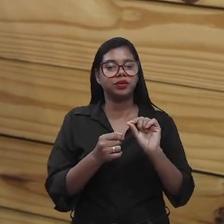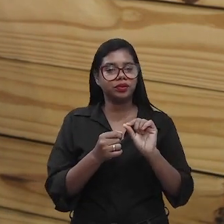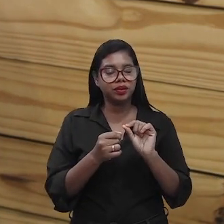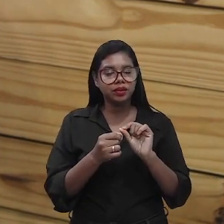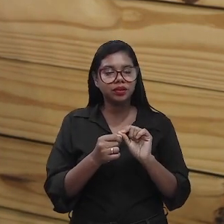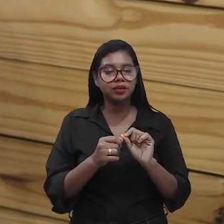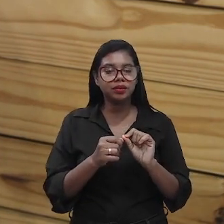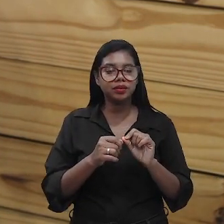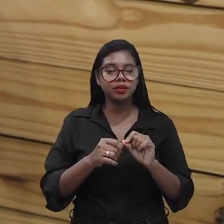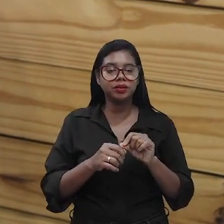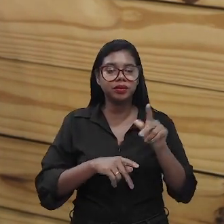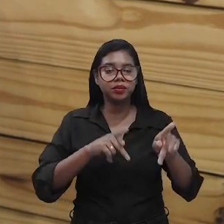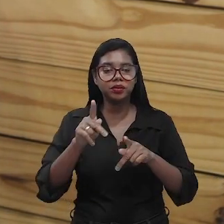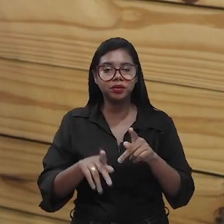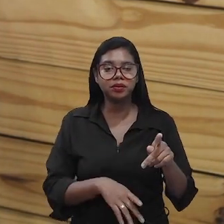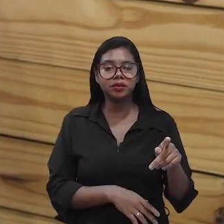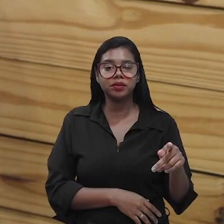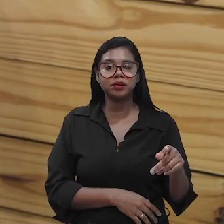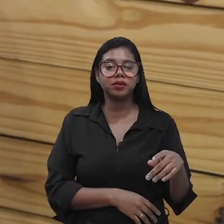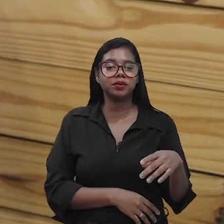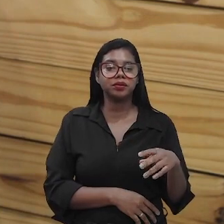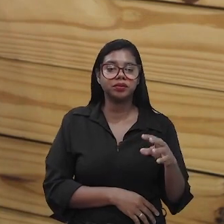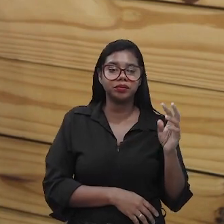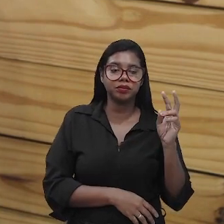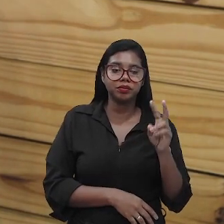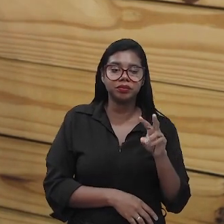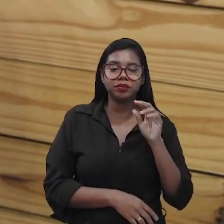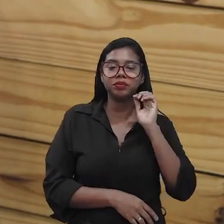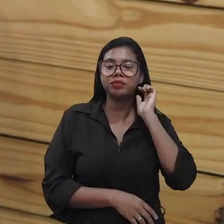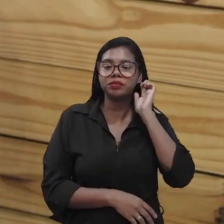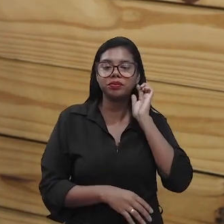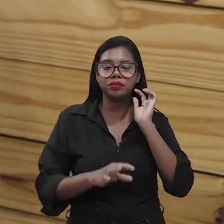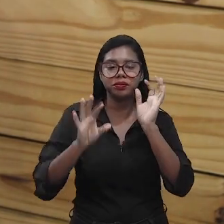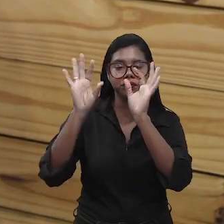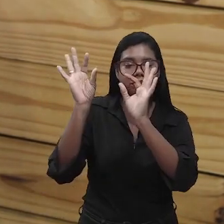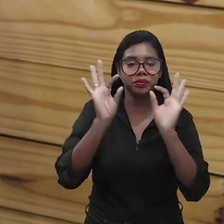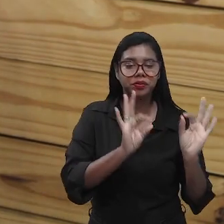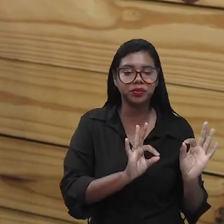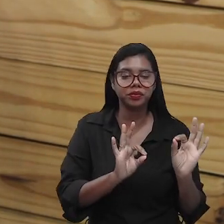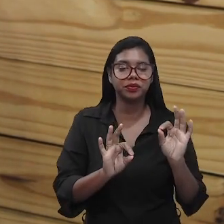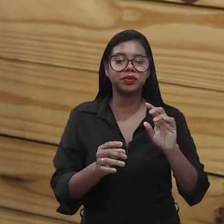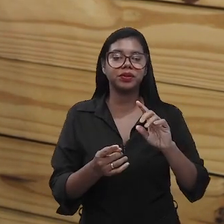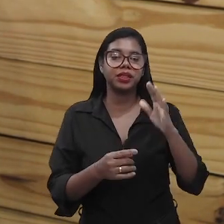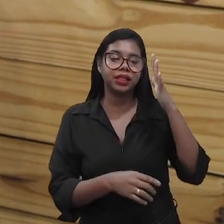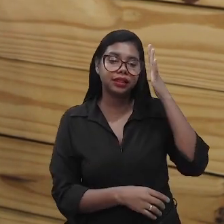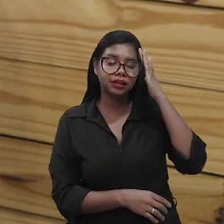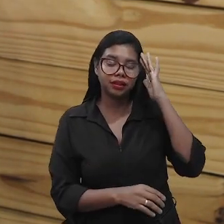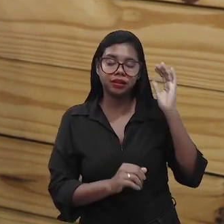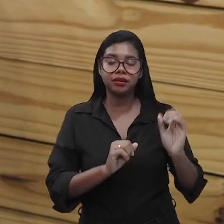vê necessariamente naquele momento. Então eu preciso entender que há